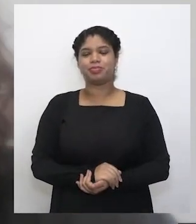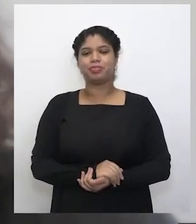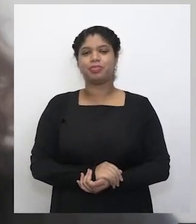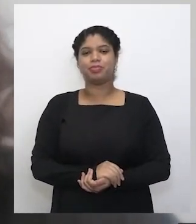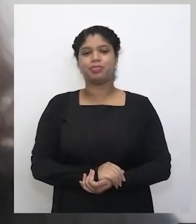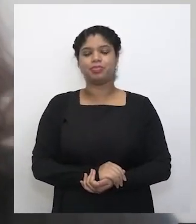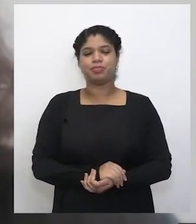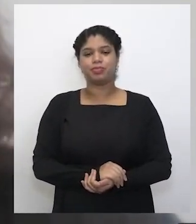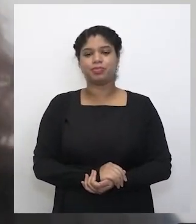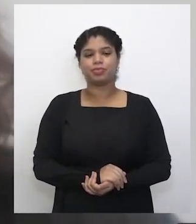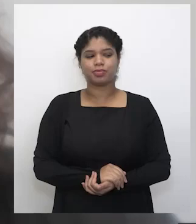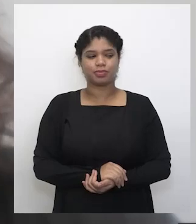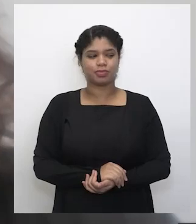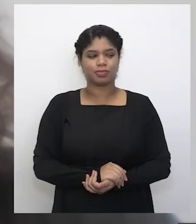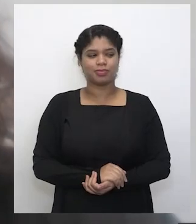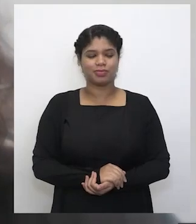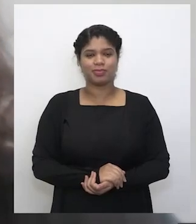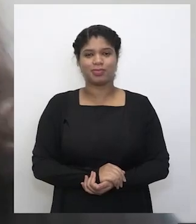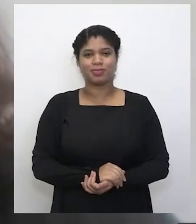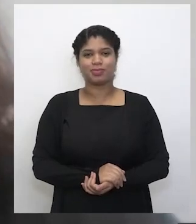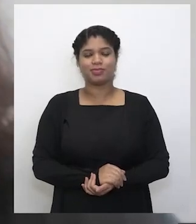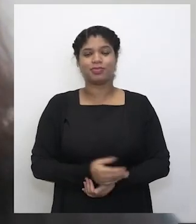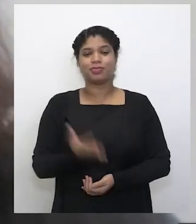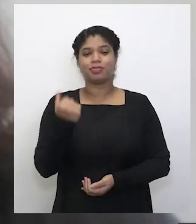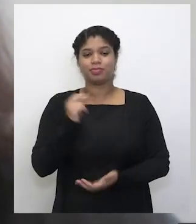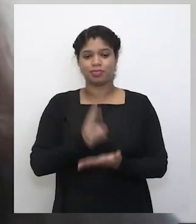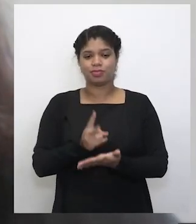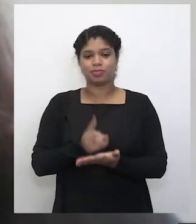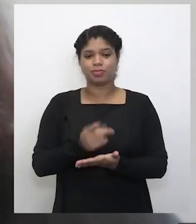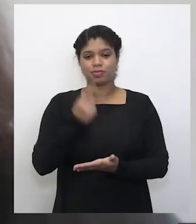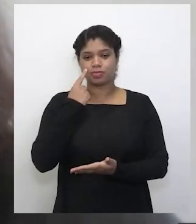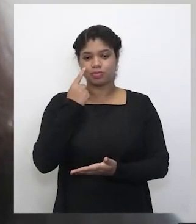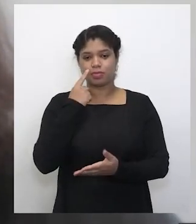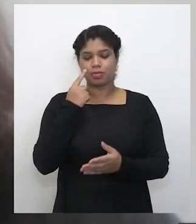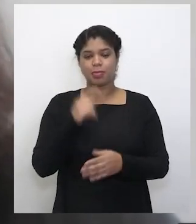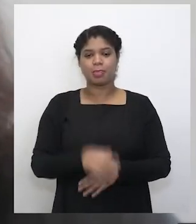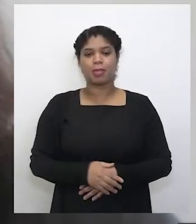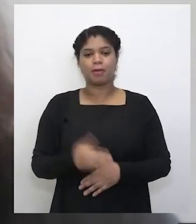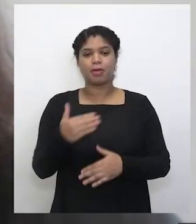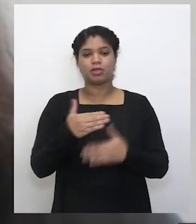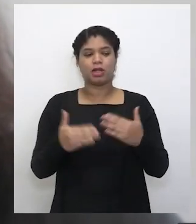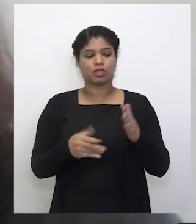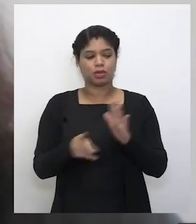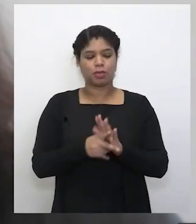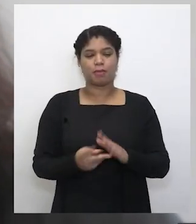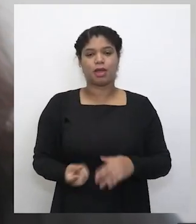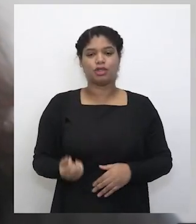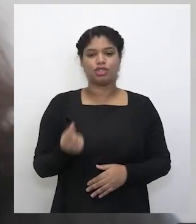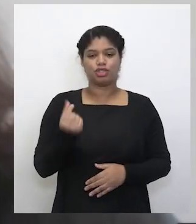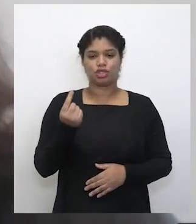Continuando, voltando para o slide do sistema monetário ainda,